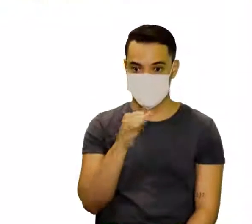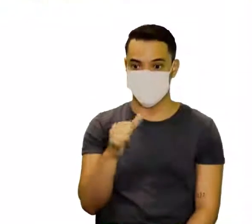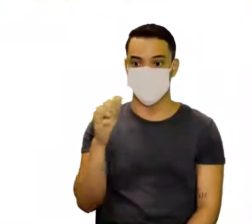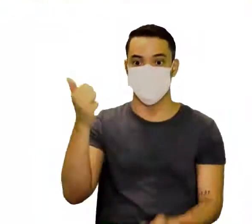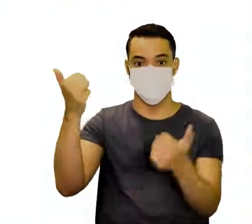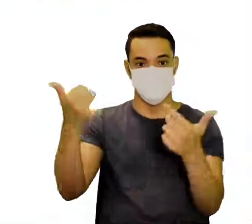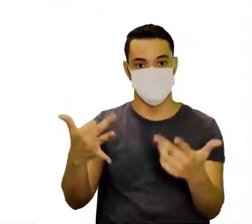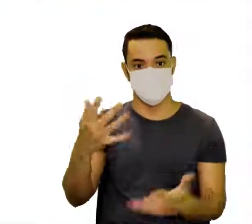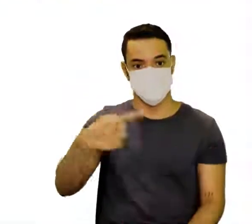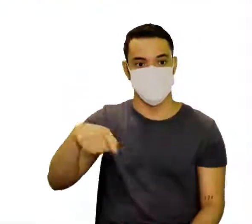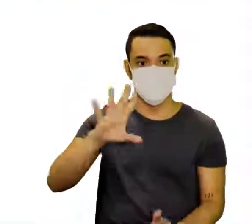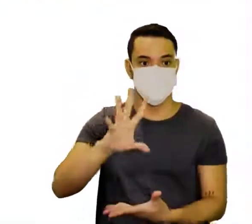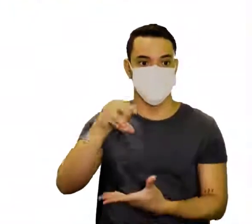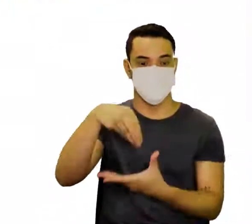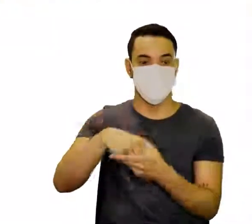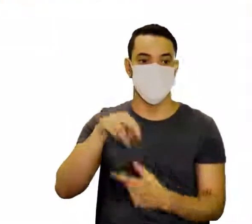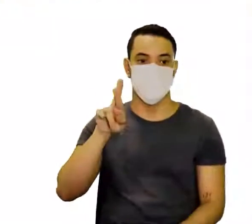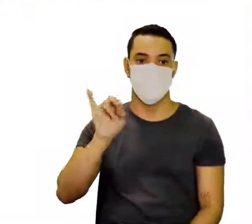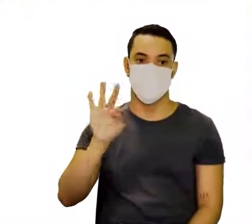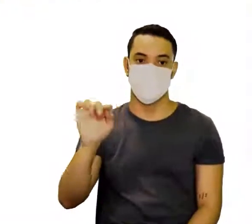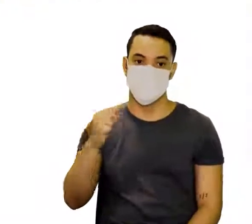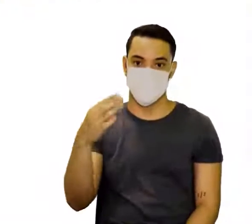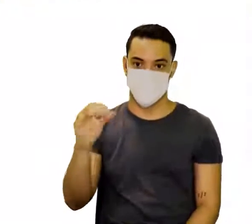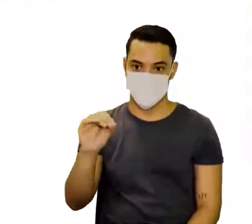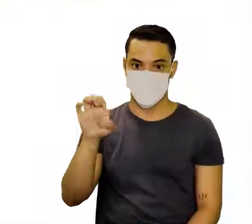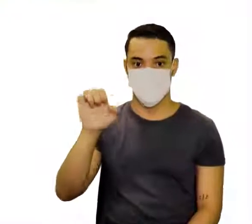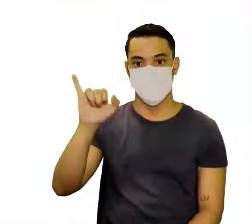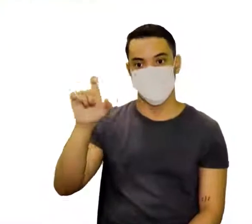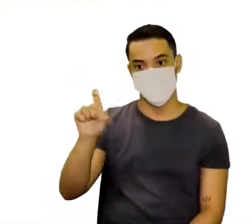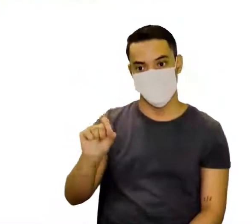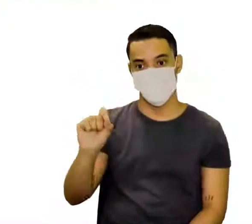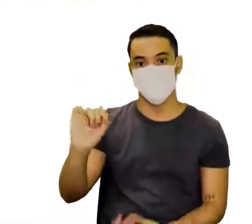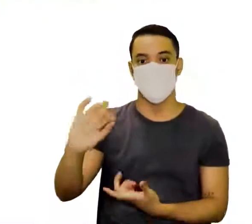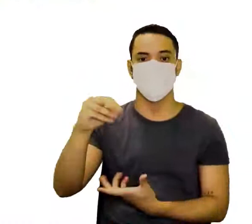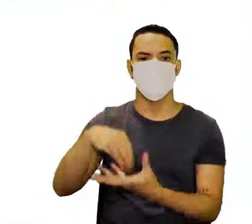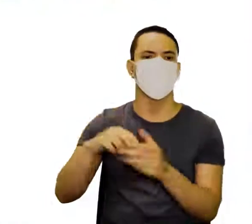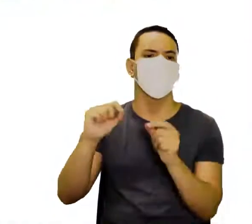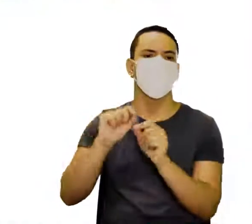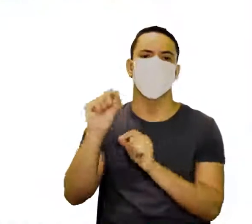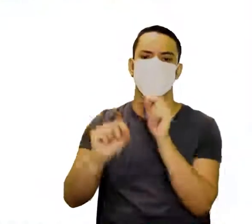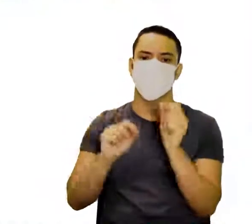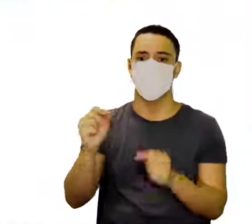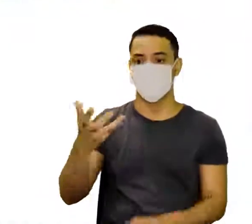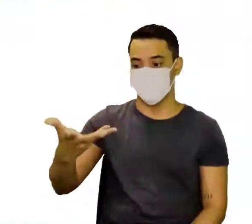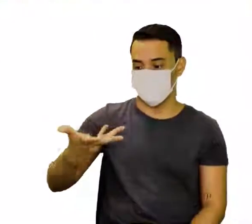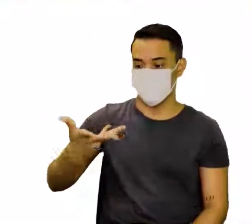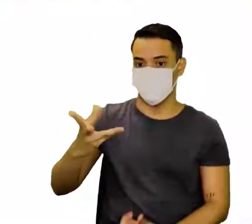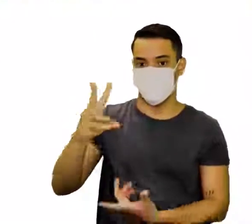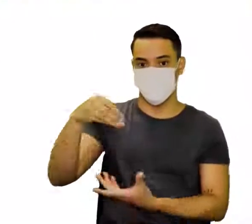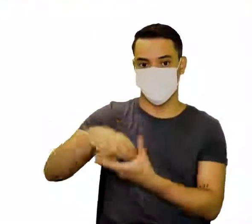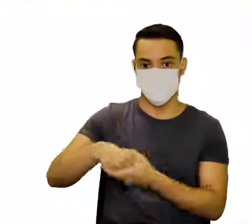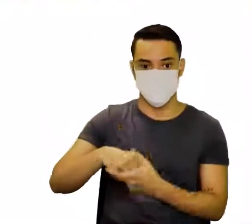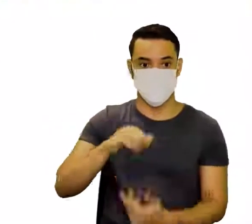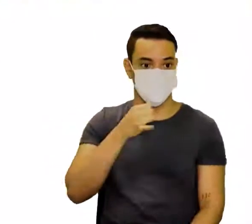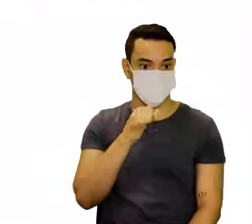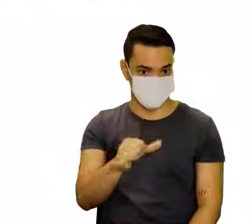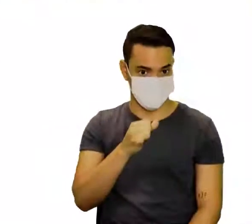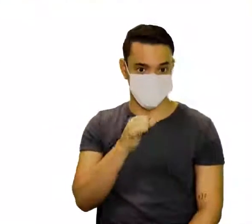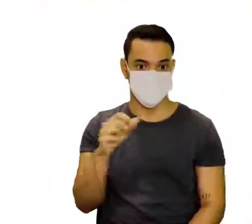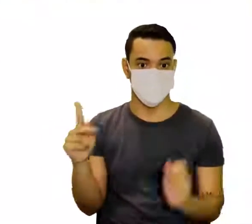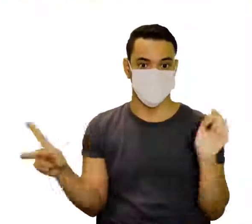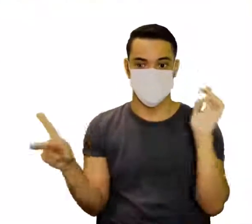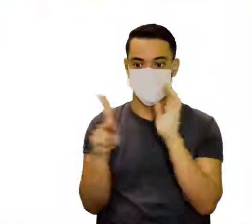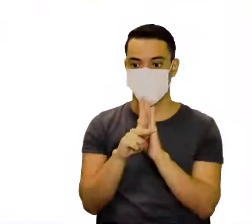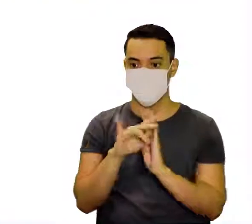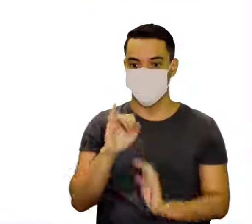vocês, contida na rotação do seu eixo, que faz com que a intensidade de um campo magnético produzido por um